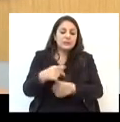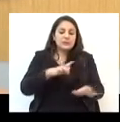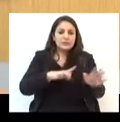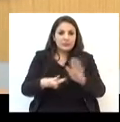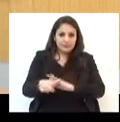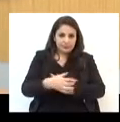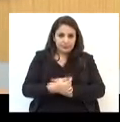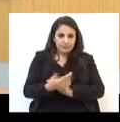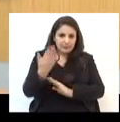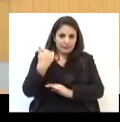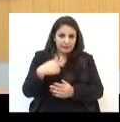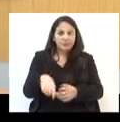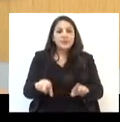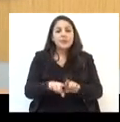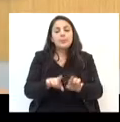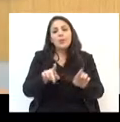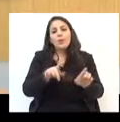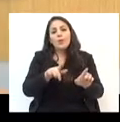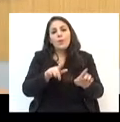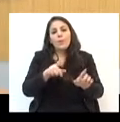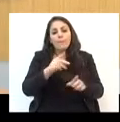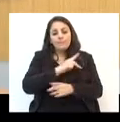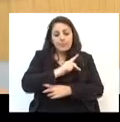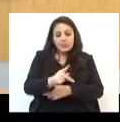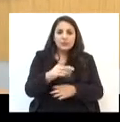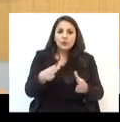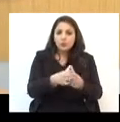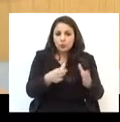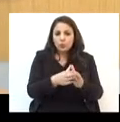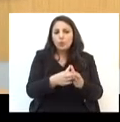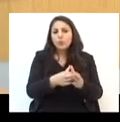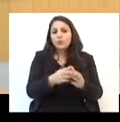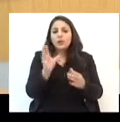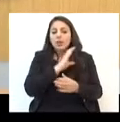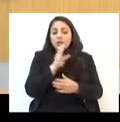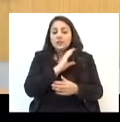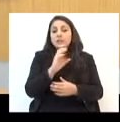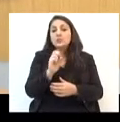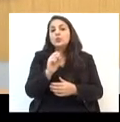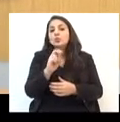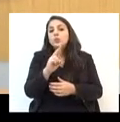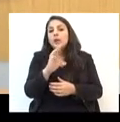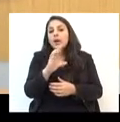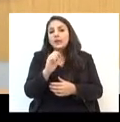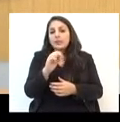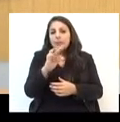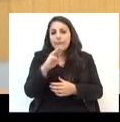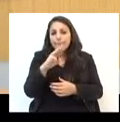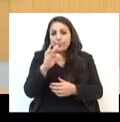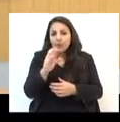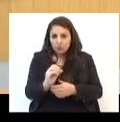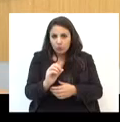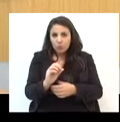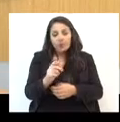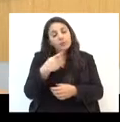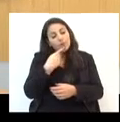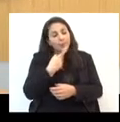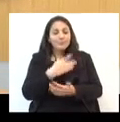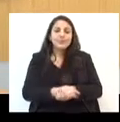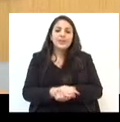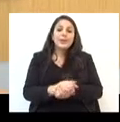nesta semana. O presidente do grupo, que está apurando o sucateamento da frota de ônibus, informou que a companhia